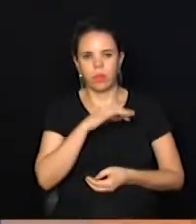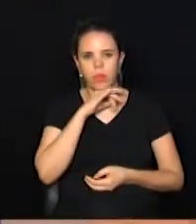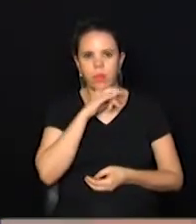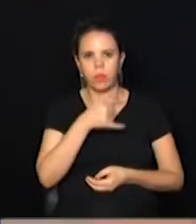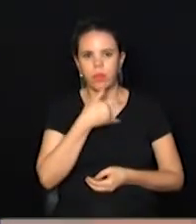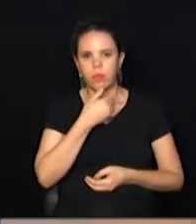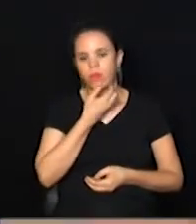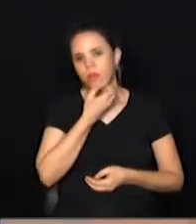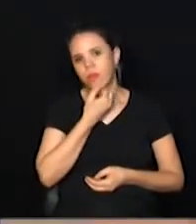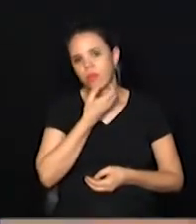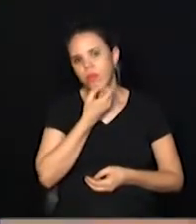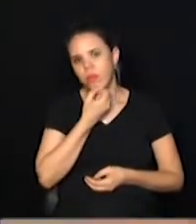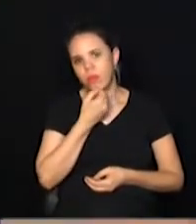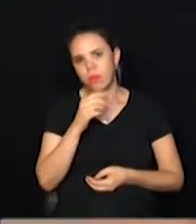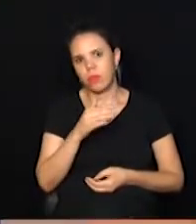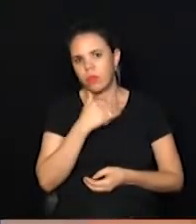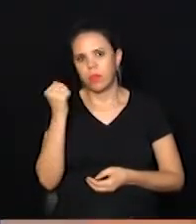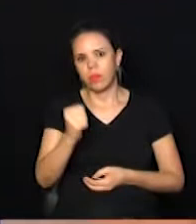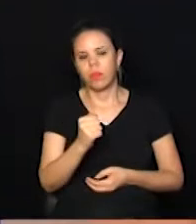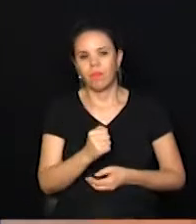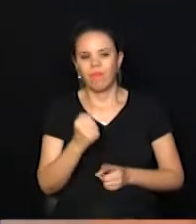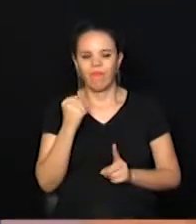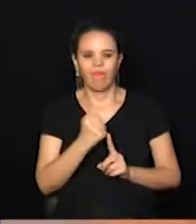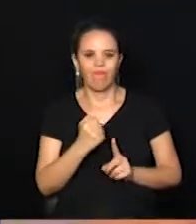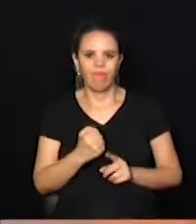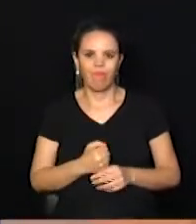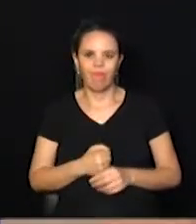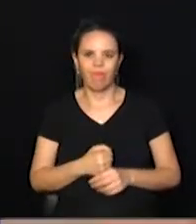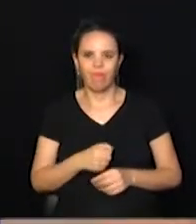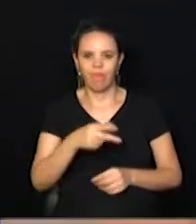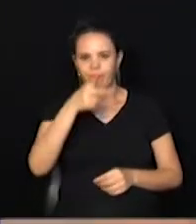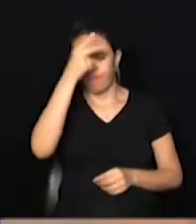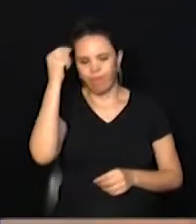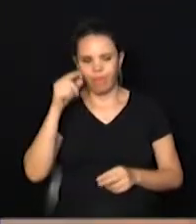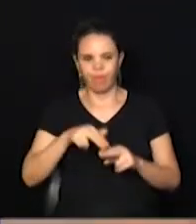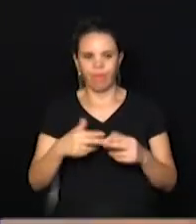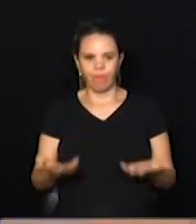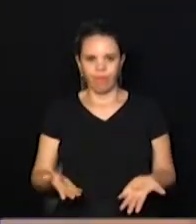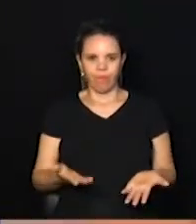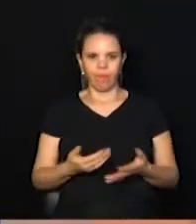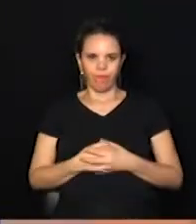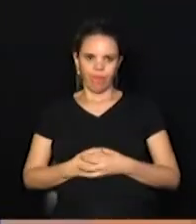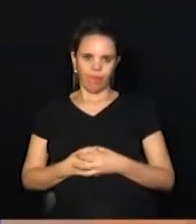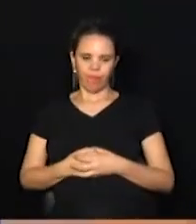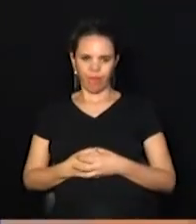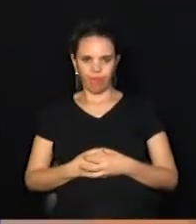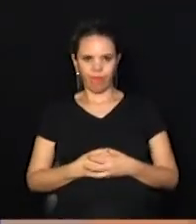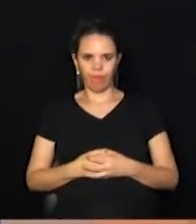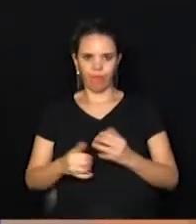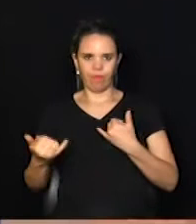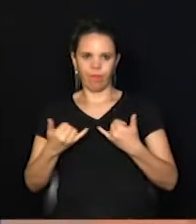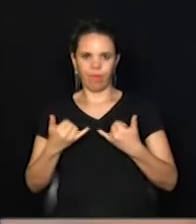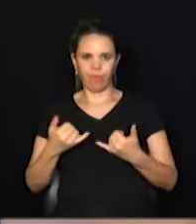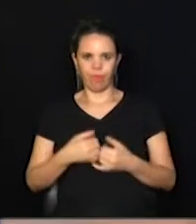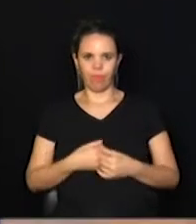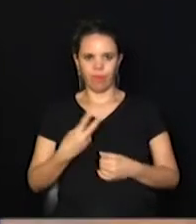triste, né? Toninho acaba de ser assassinado, né? Então foi dessa forma que a gente recebeu a notícia.